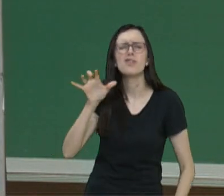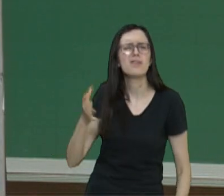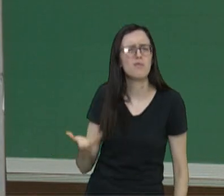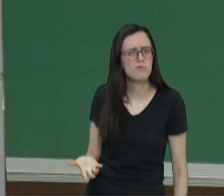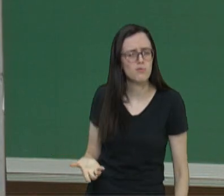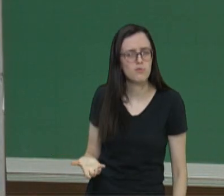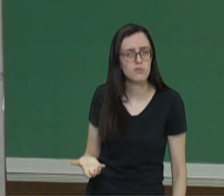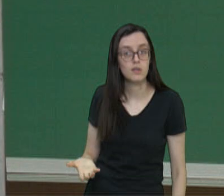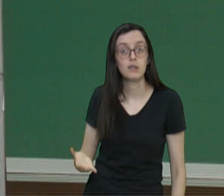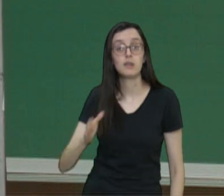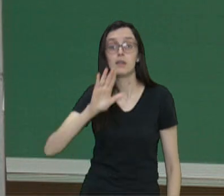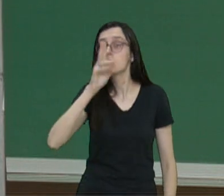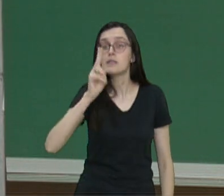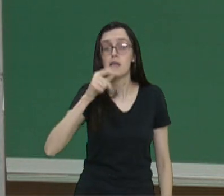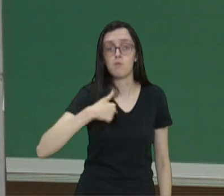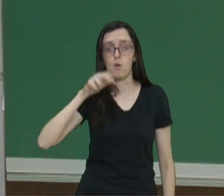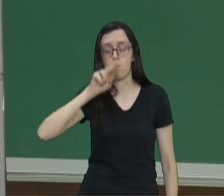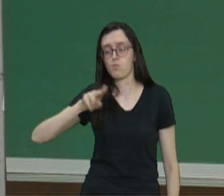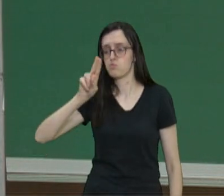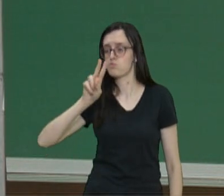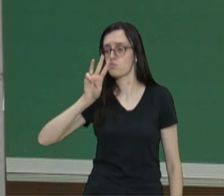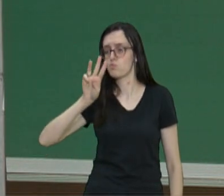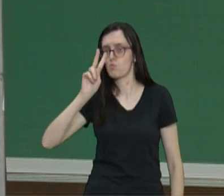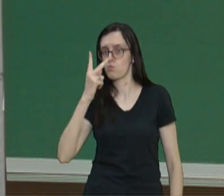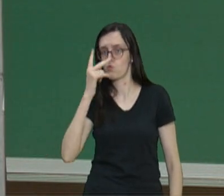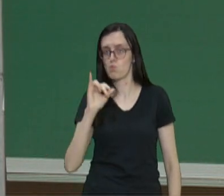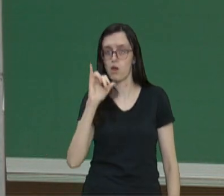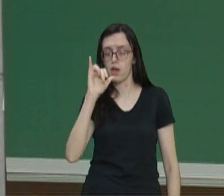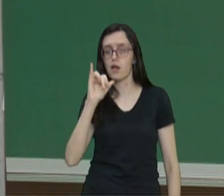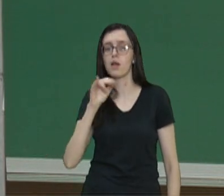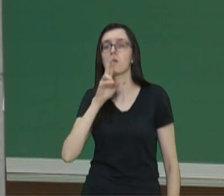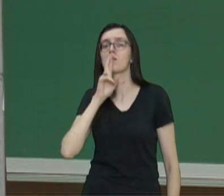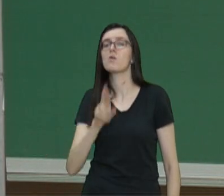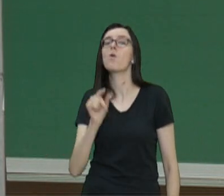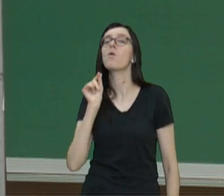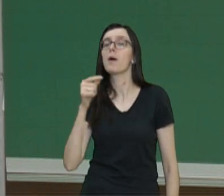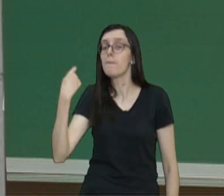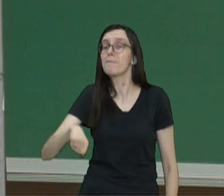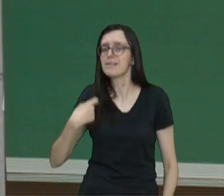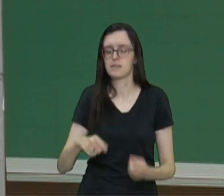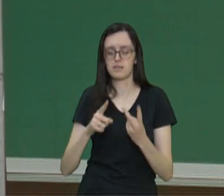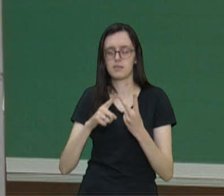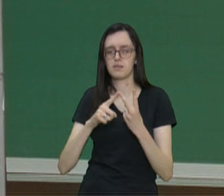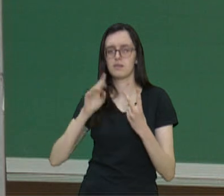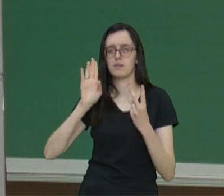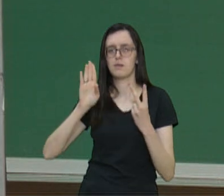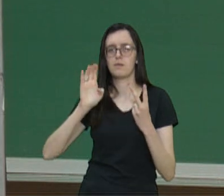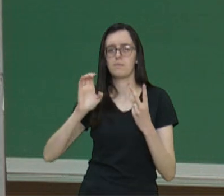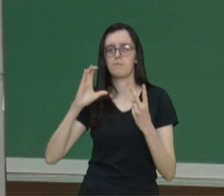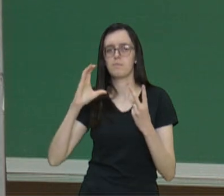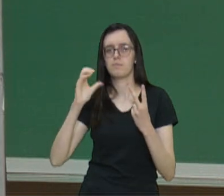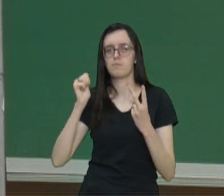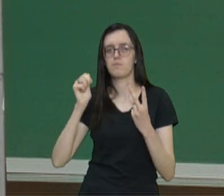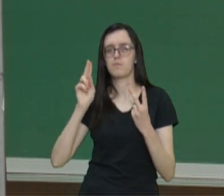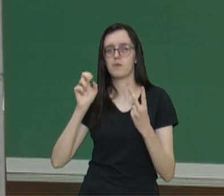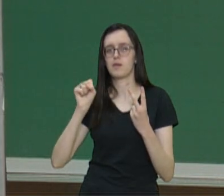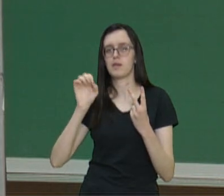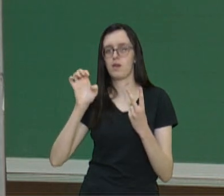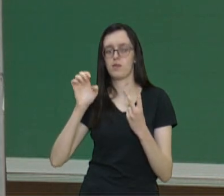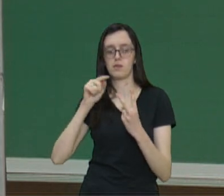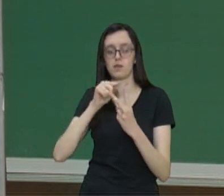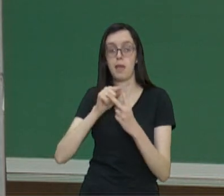E toda vez que eu uso esse pronome, na minha resposta eu tenho que usar o because. Tá? Então, se aparece o